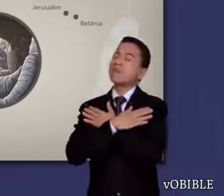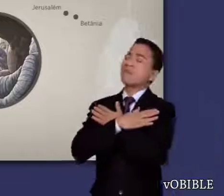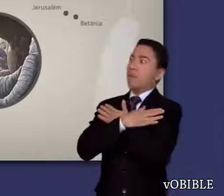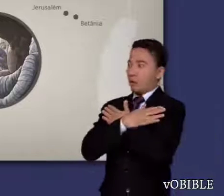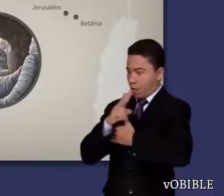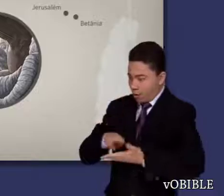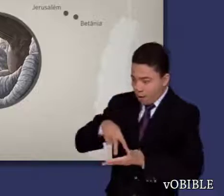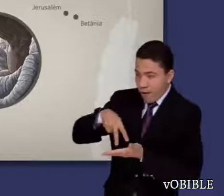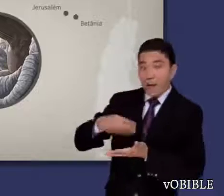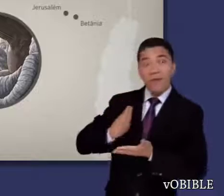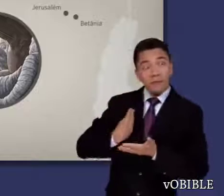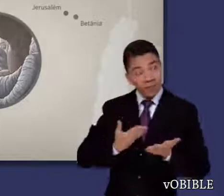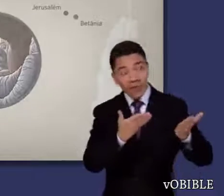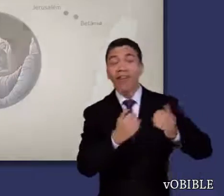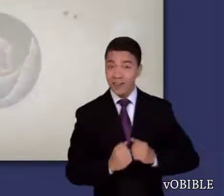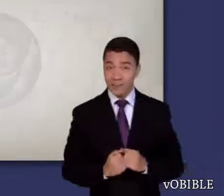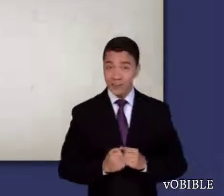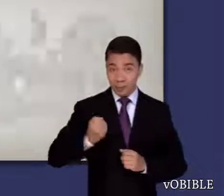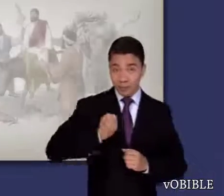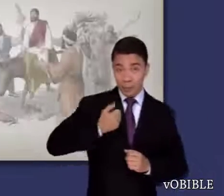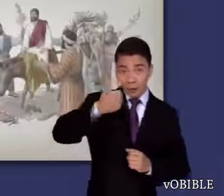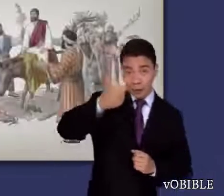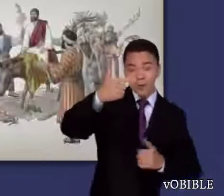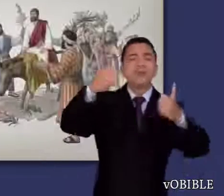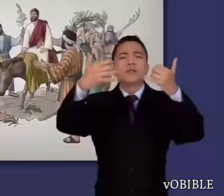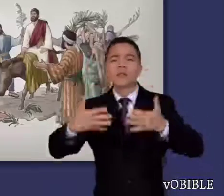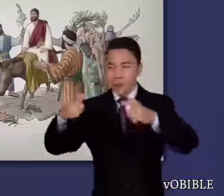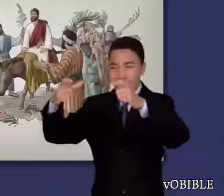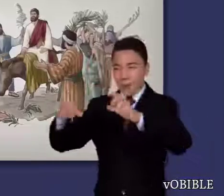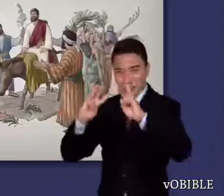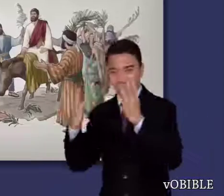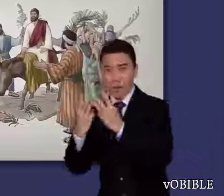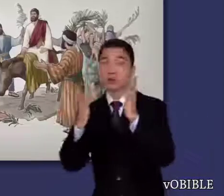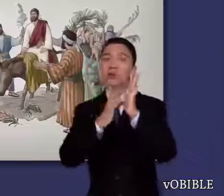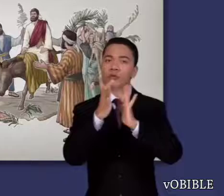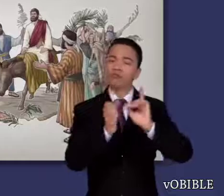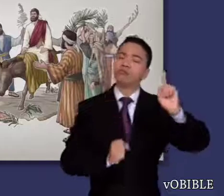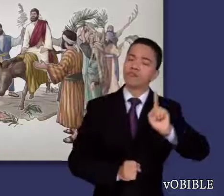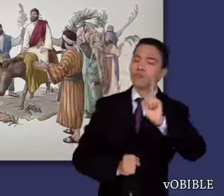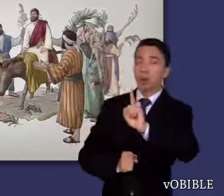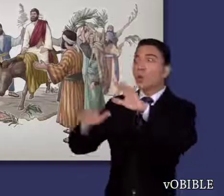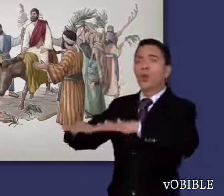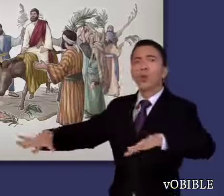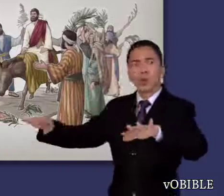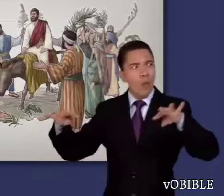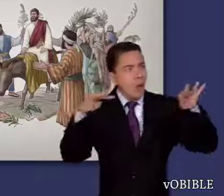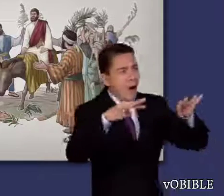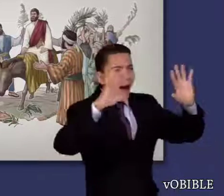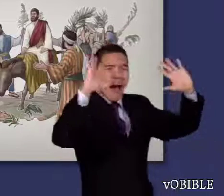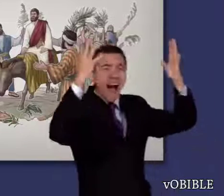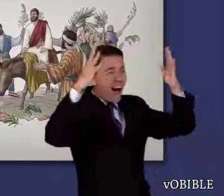ele volta à vida quando Jesus o chama. O capítulo 12 descreve a entrada triunfal de Jesus